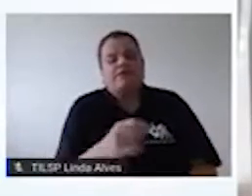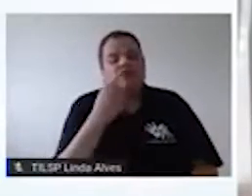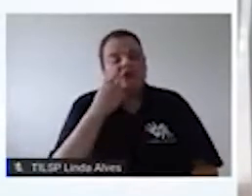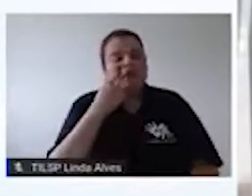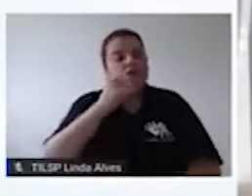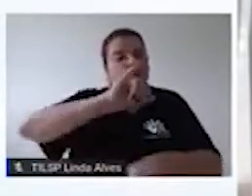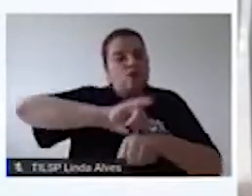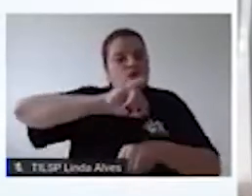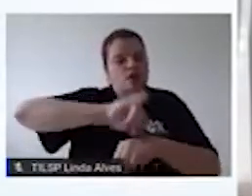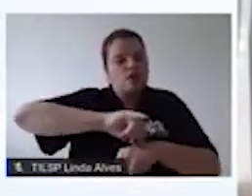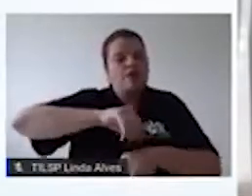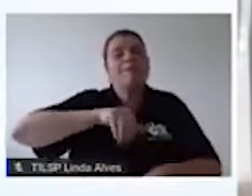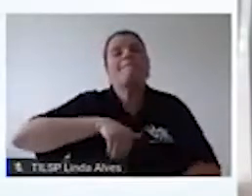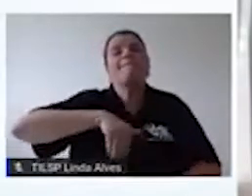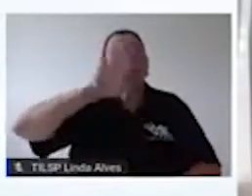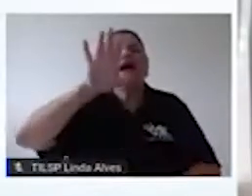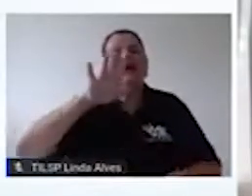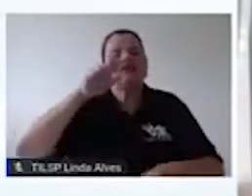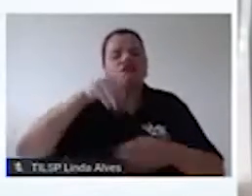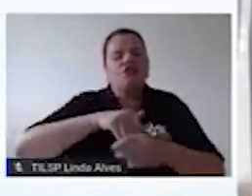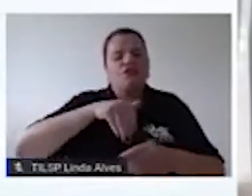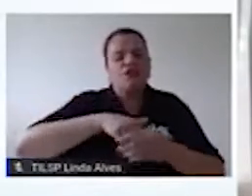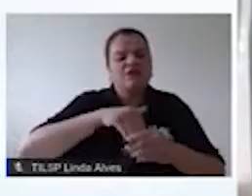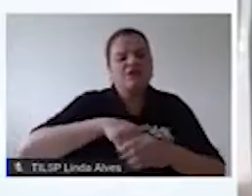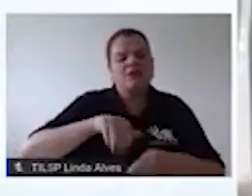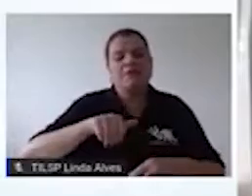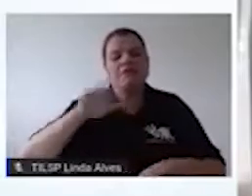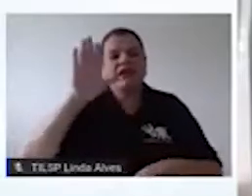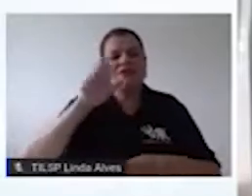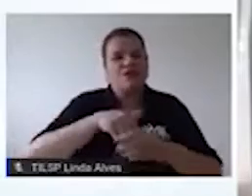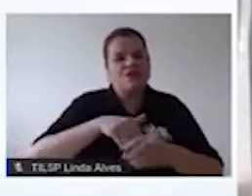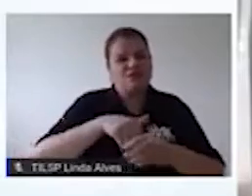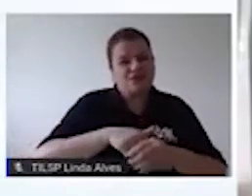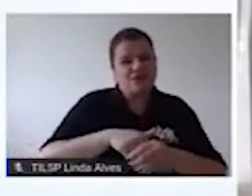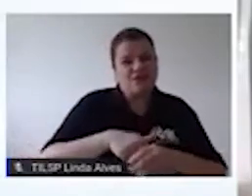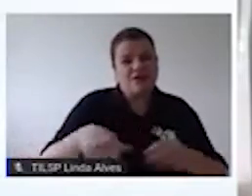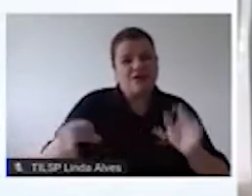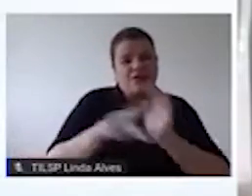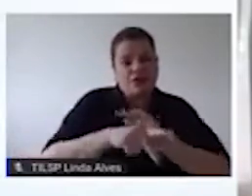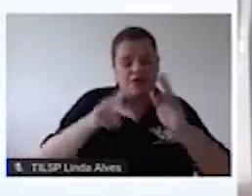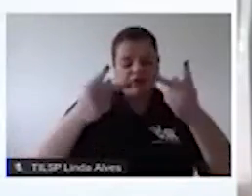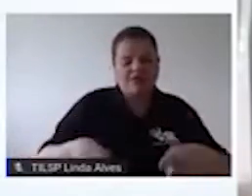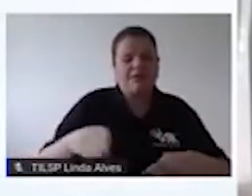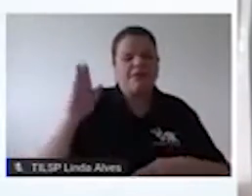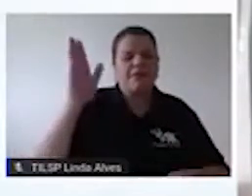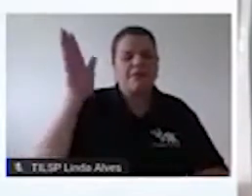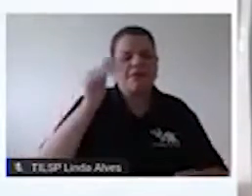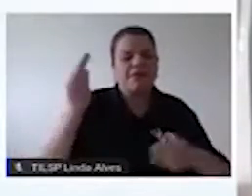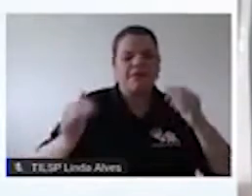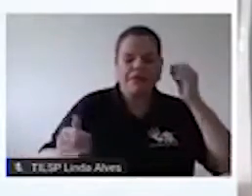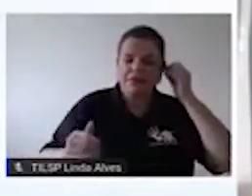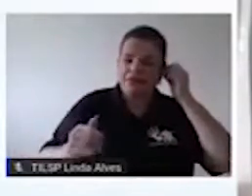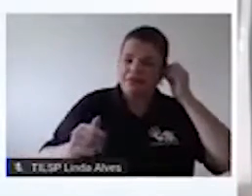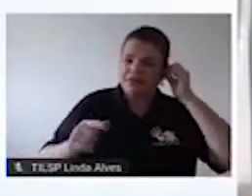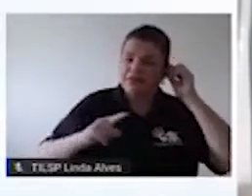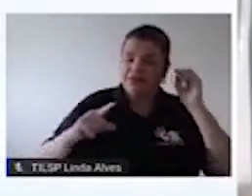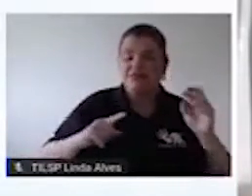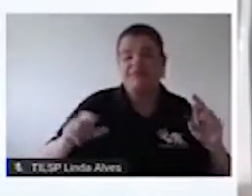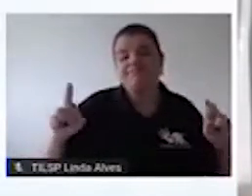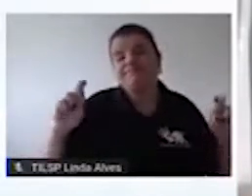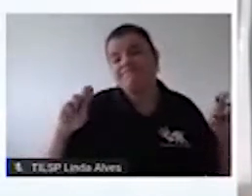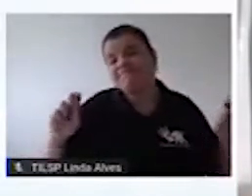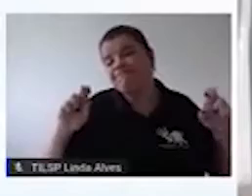que tiveram o maior número de votação e foram mais eleitos nesse país, nós estamos com muita esperança,